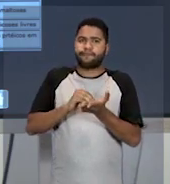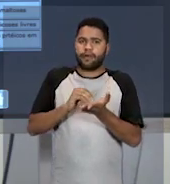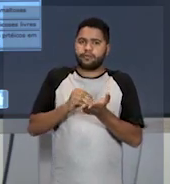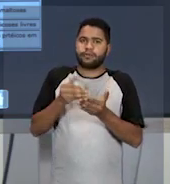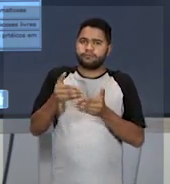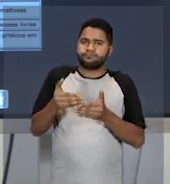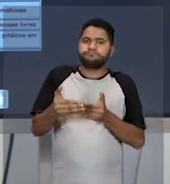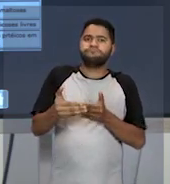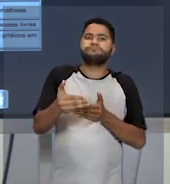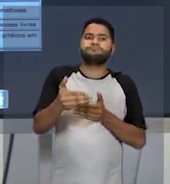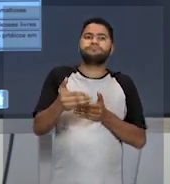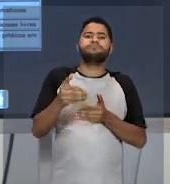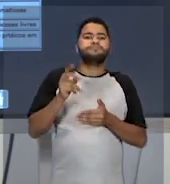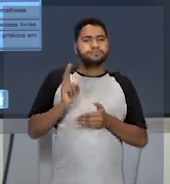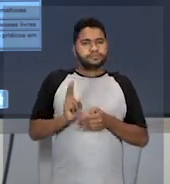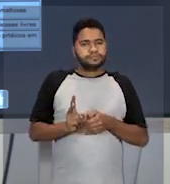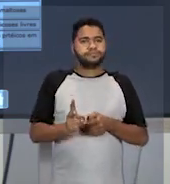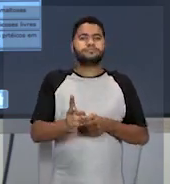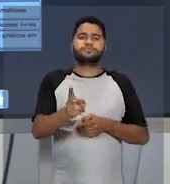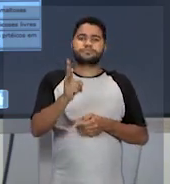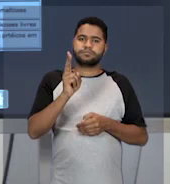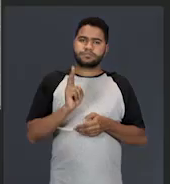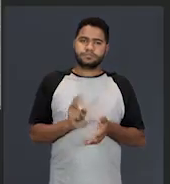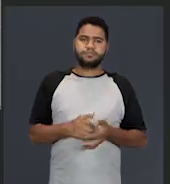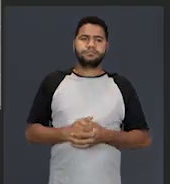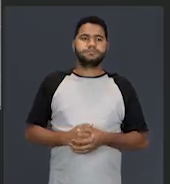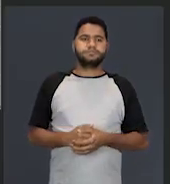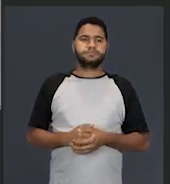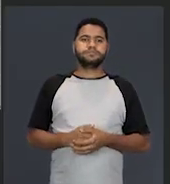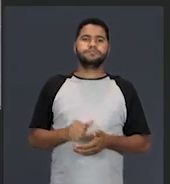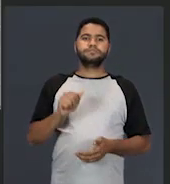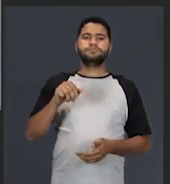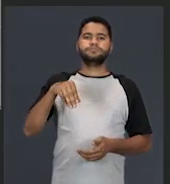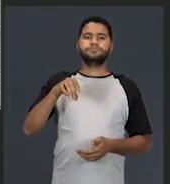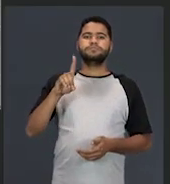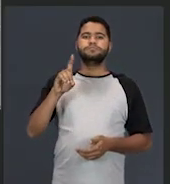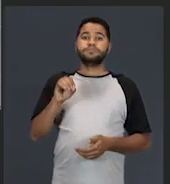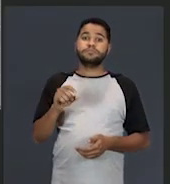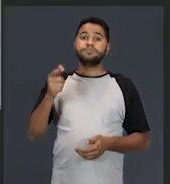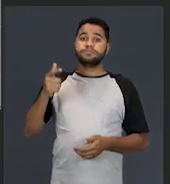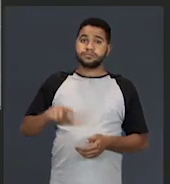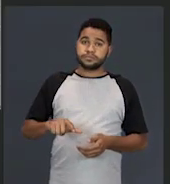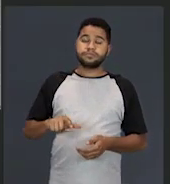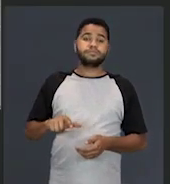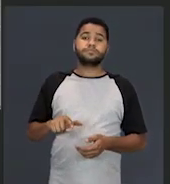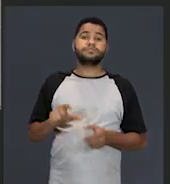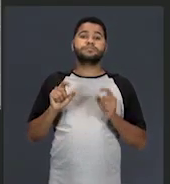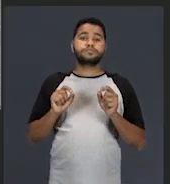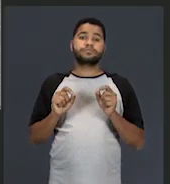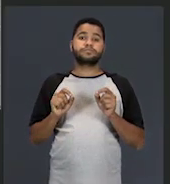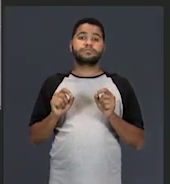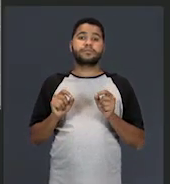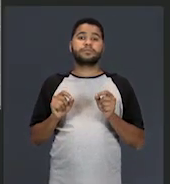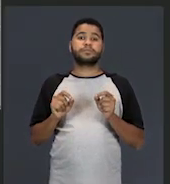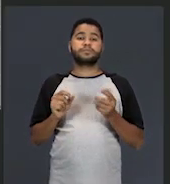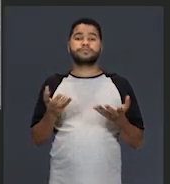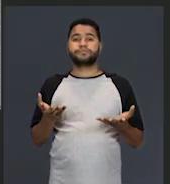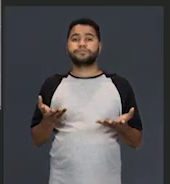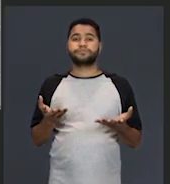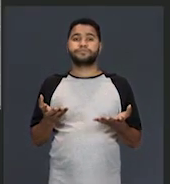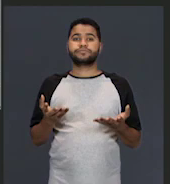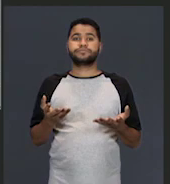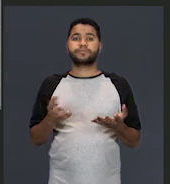digestão, ela vai continuar aqui, olha, o amido novamente sendo quebrado